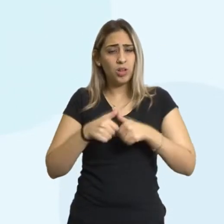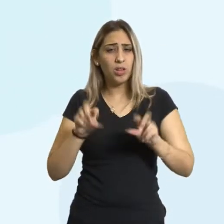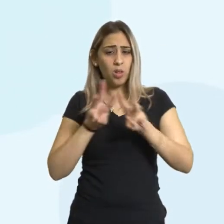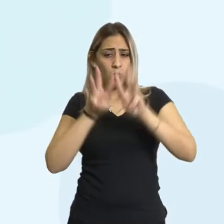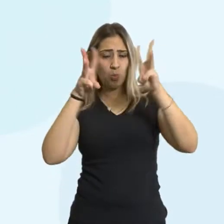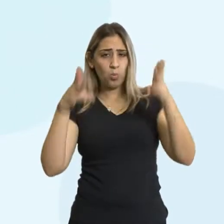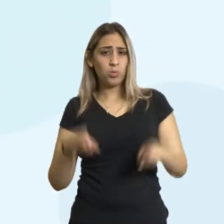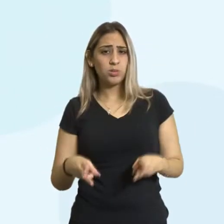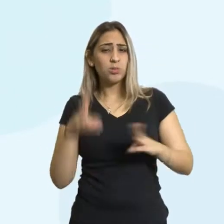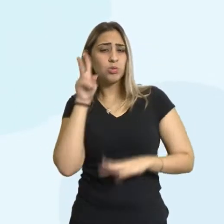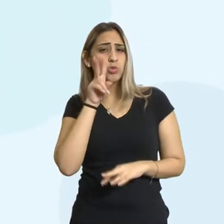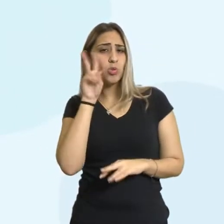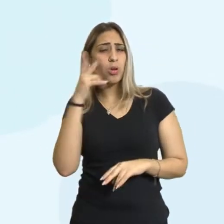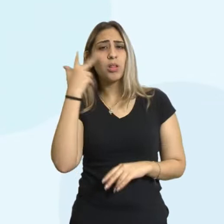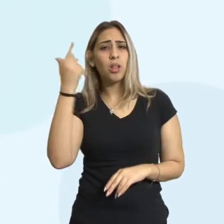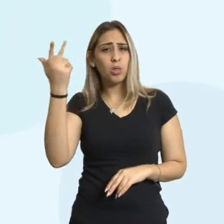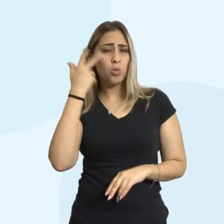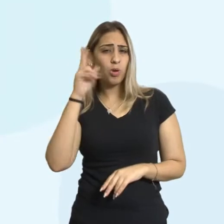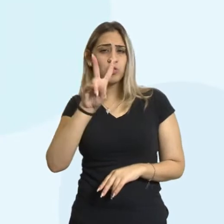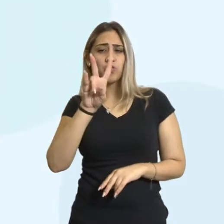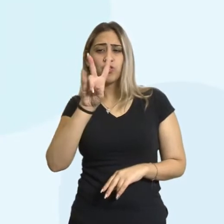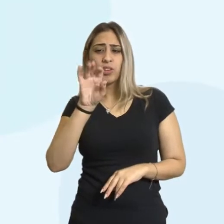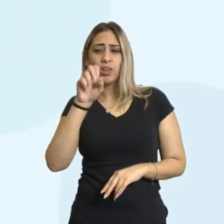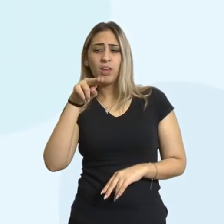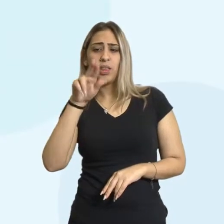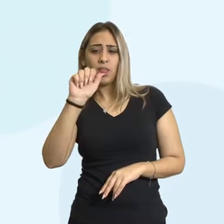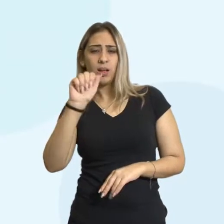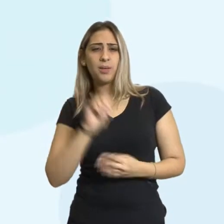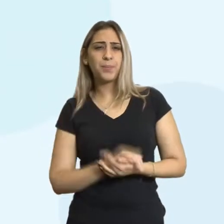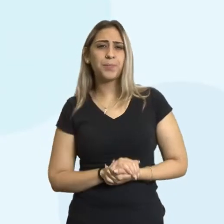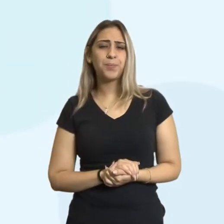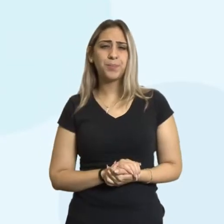Museu de História Natural de Viena ela